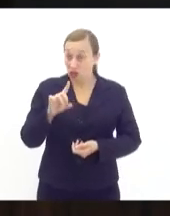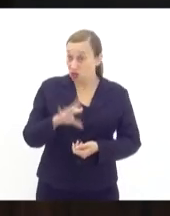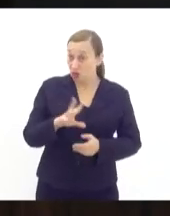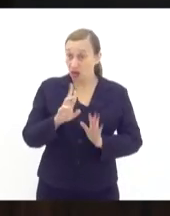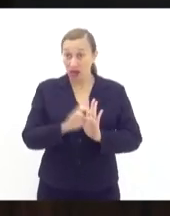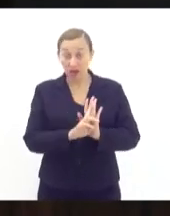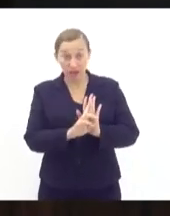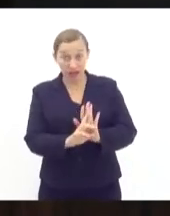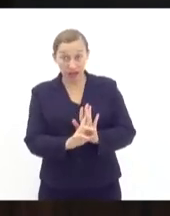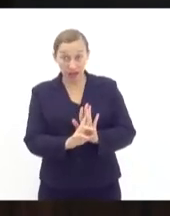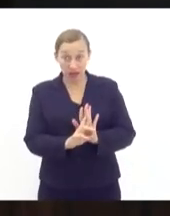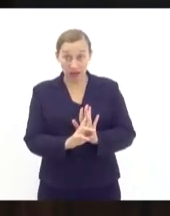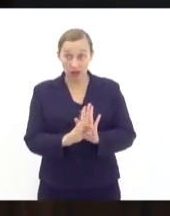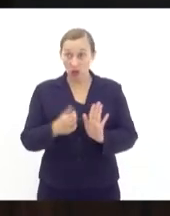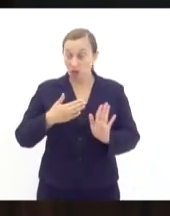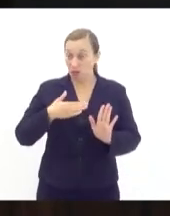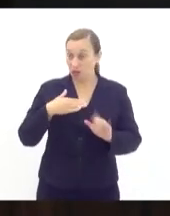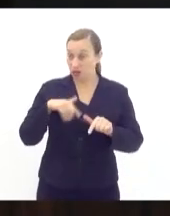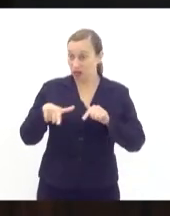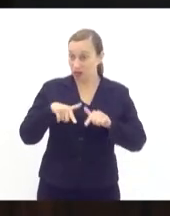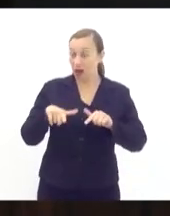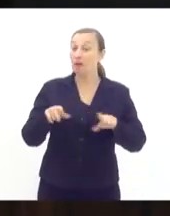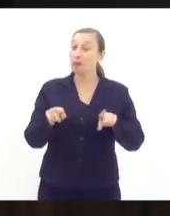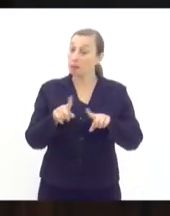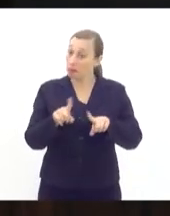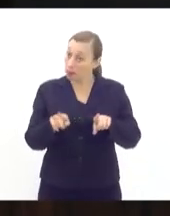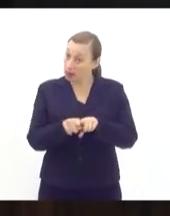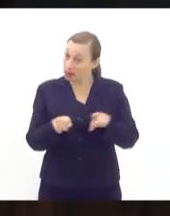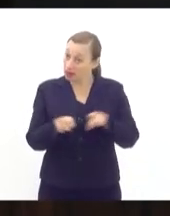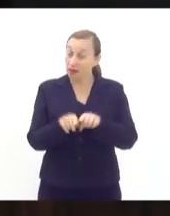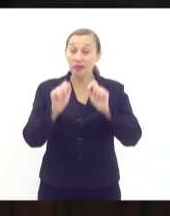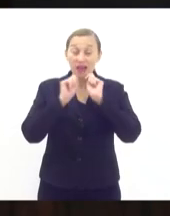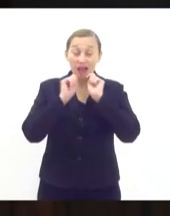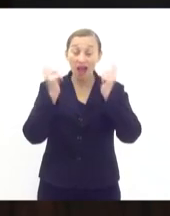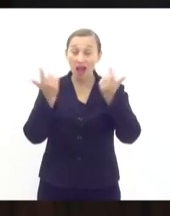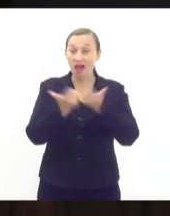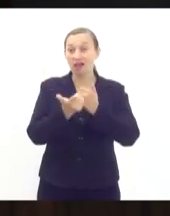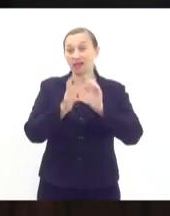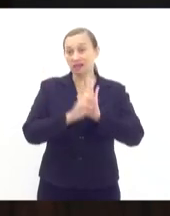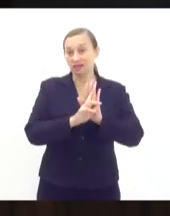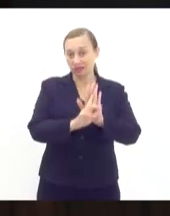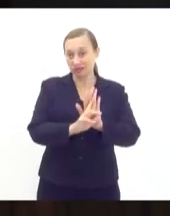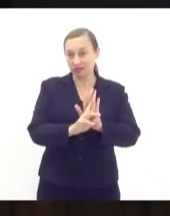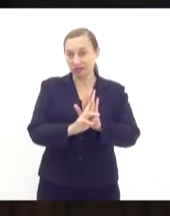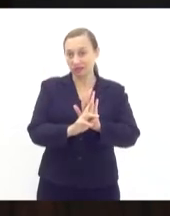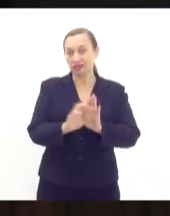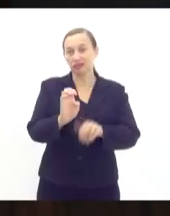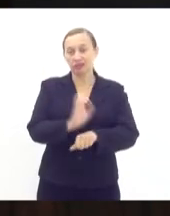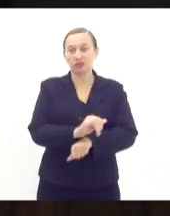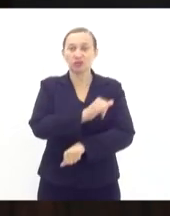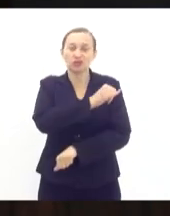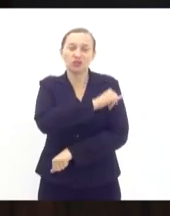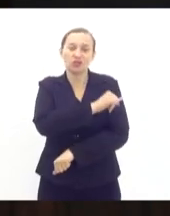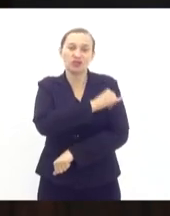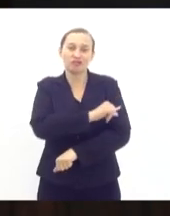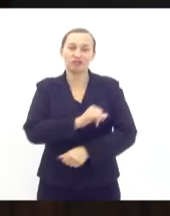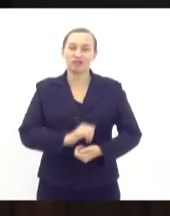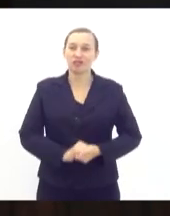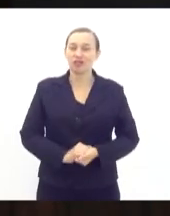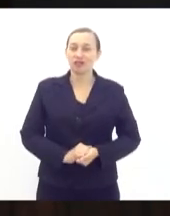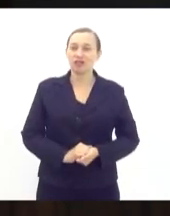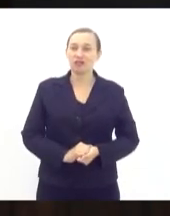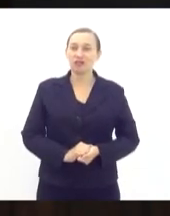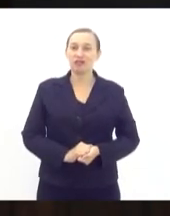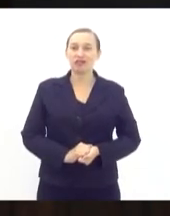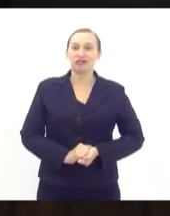só representando eu estava representando meu mandato eu estava presente representando a assembleia Legislativa do Estado do Rio